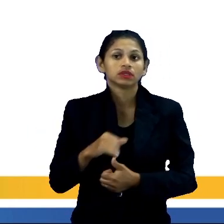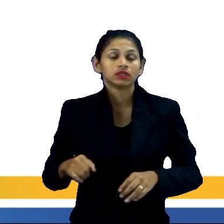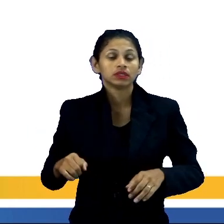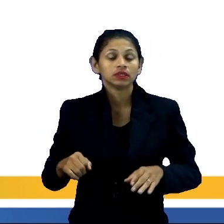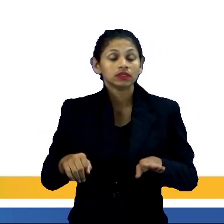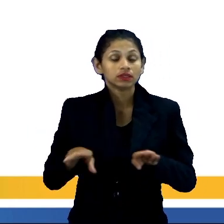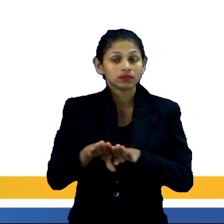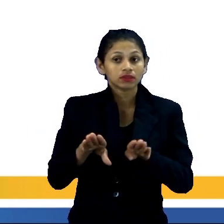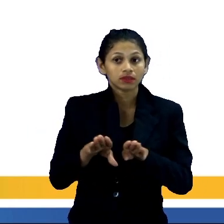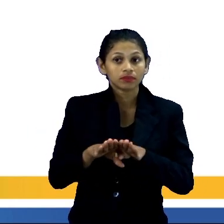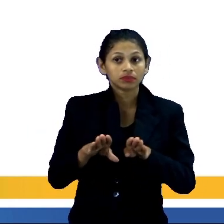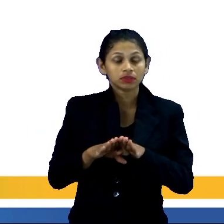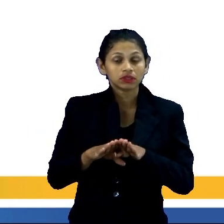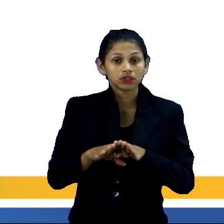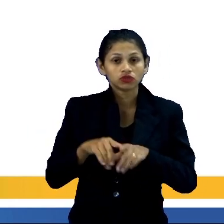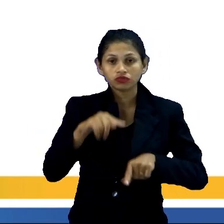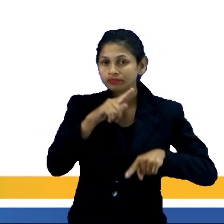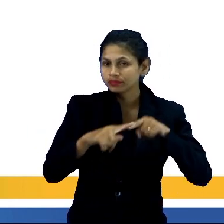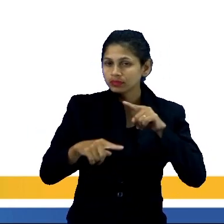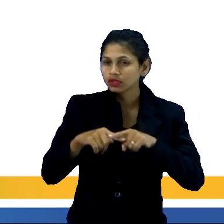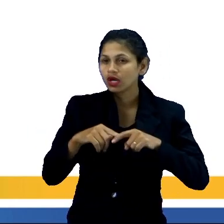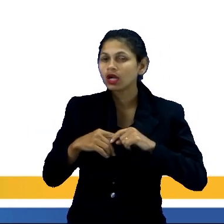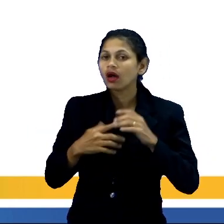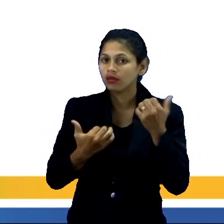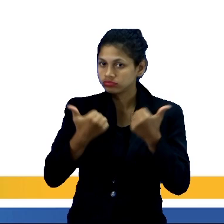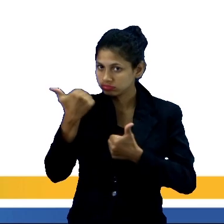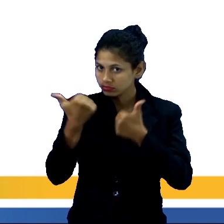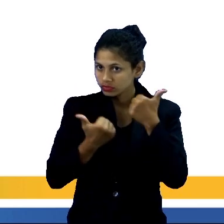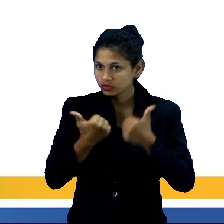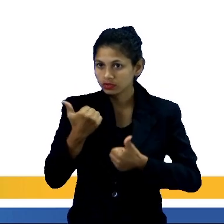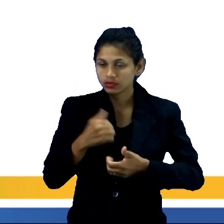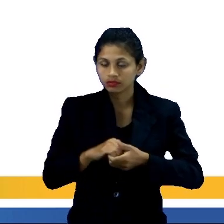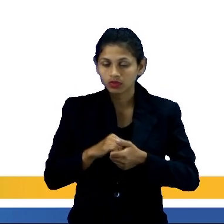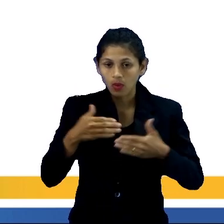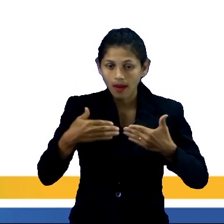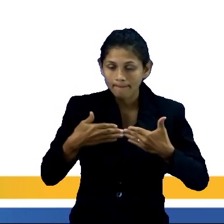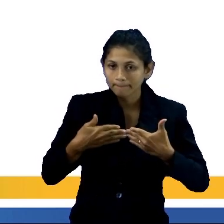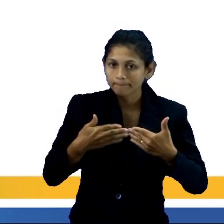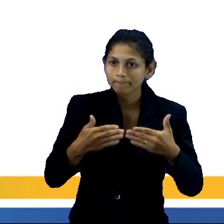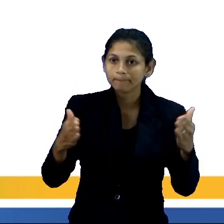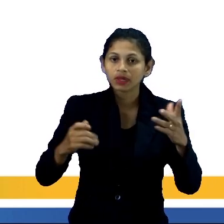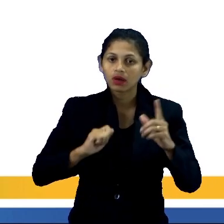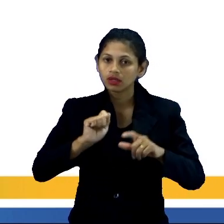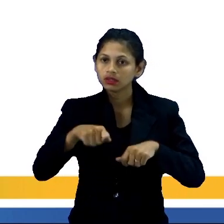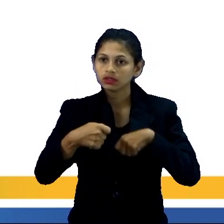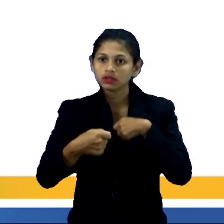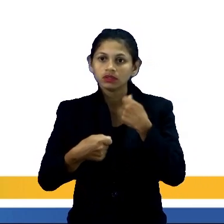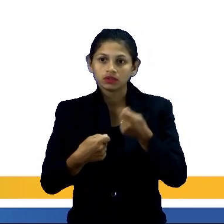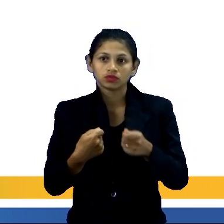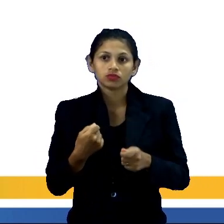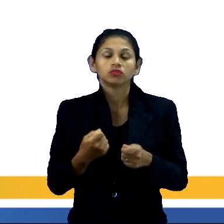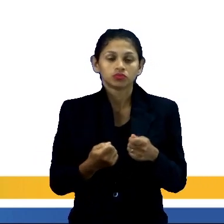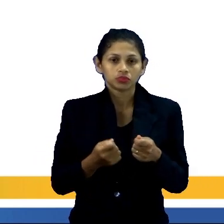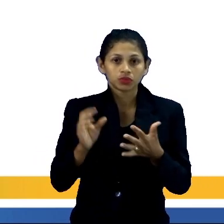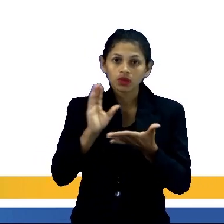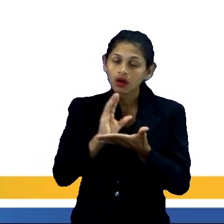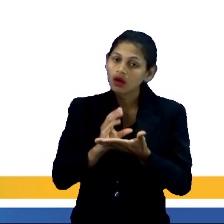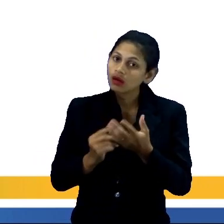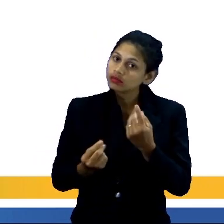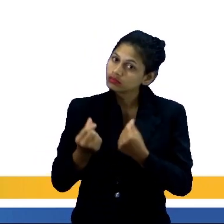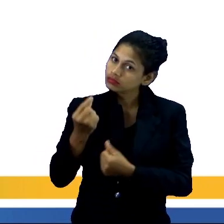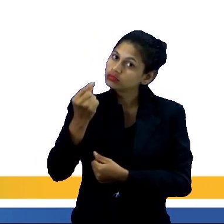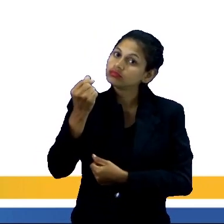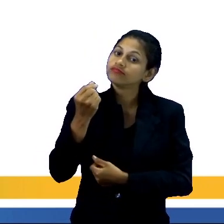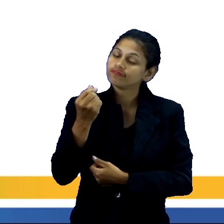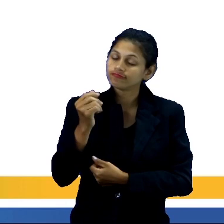Para isso, o JK ele abriu a economia brasileira ao capital estrangeiro, né, ele permitiu aí a abertura da economia